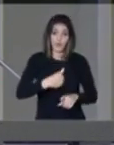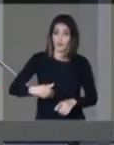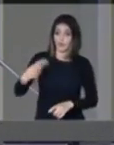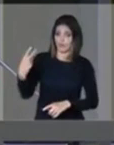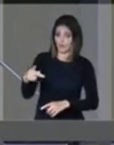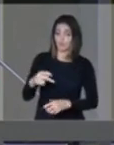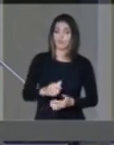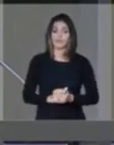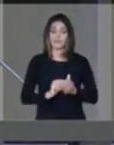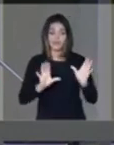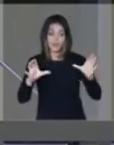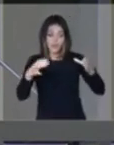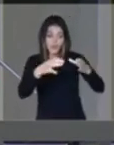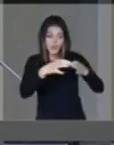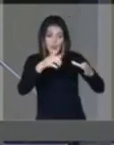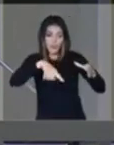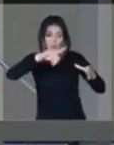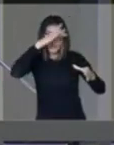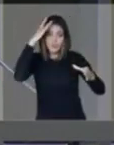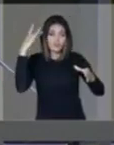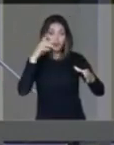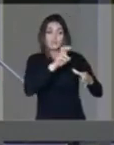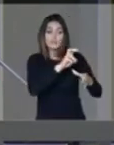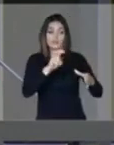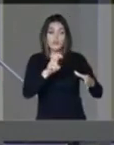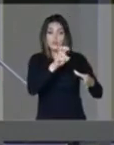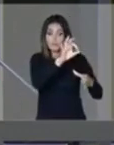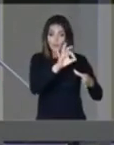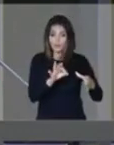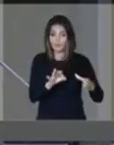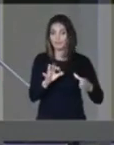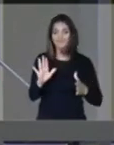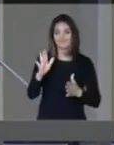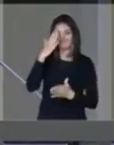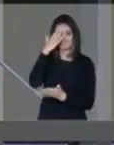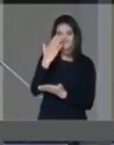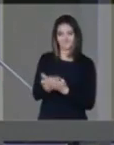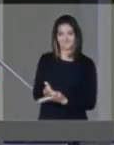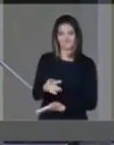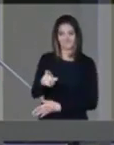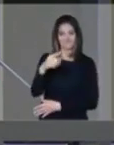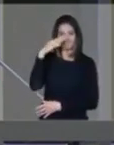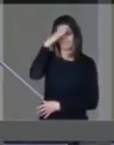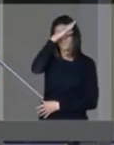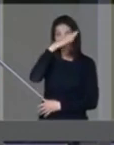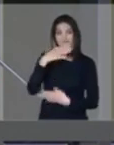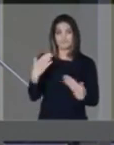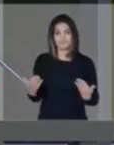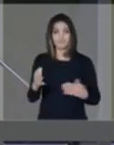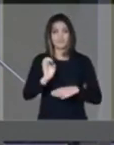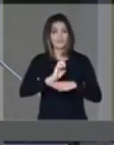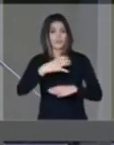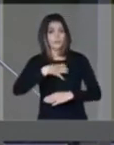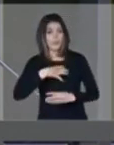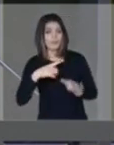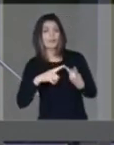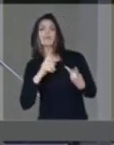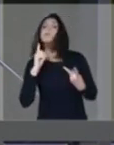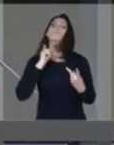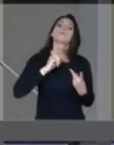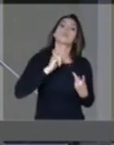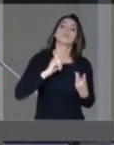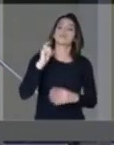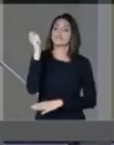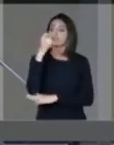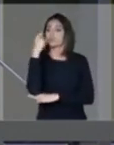55%, deputados e deputadas, não confiam no governo Bolsonaro. Isso vale para a Bahia, para Minas Gerais, para o